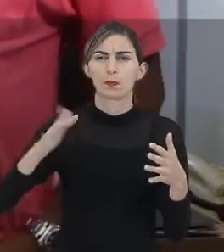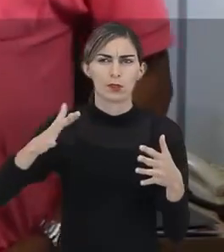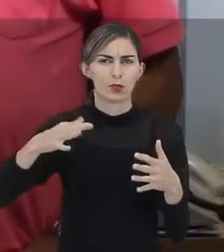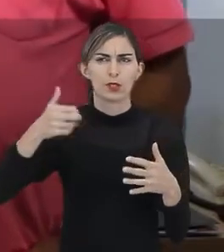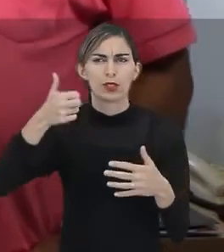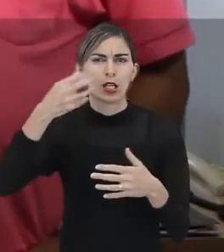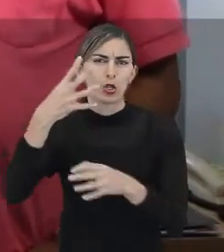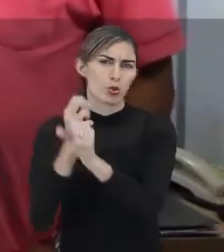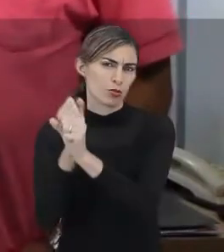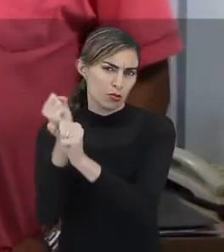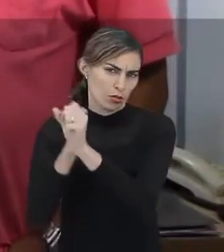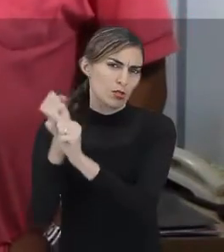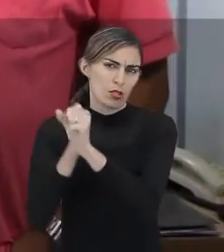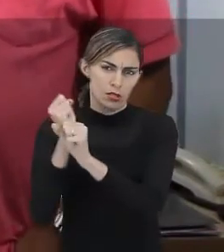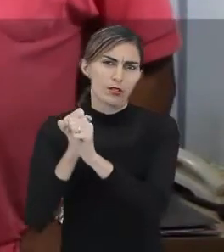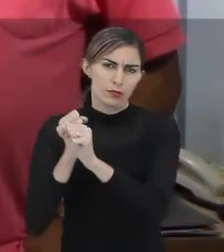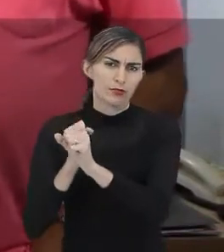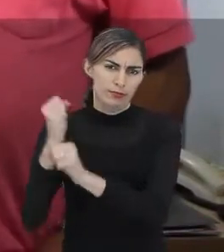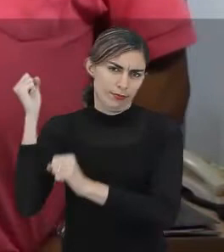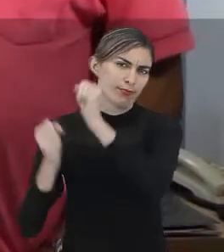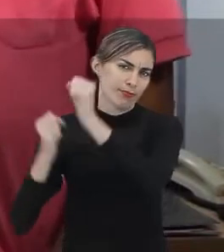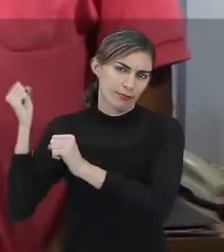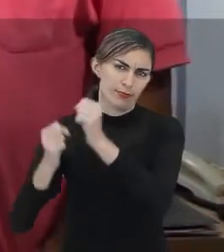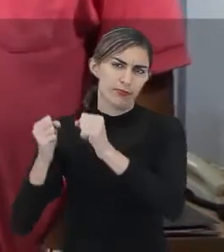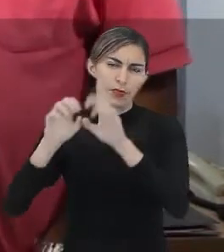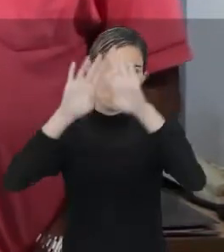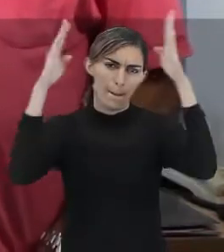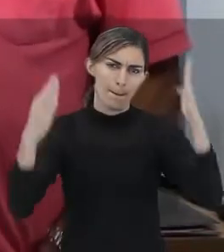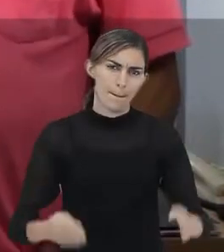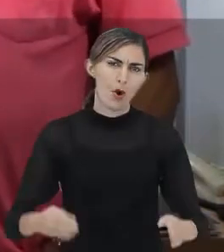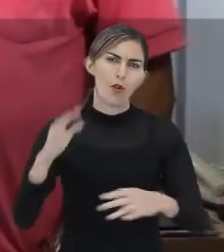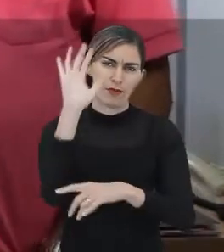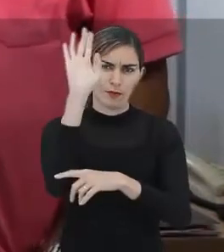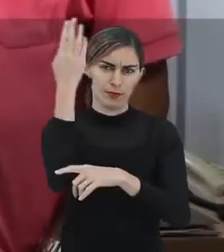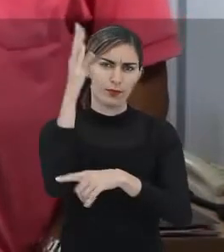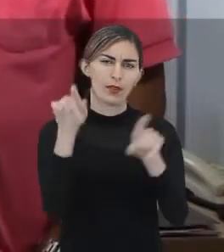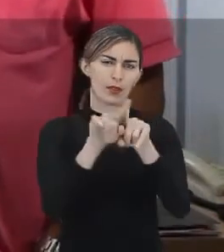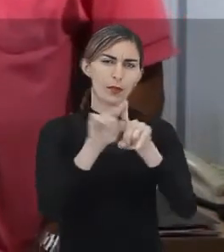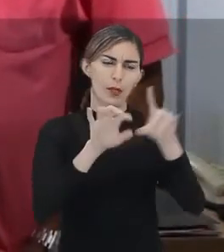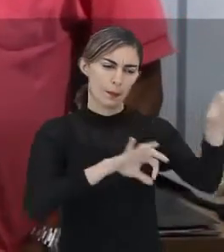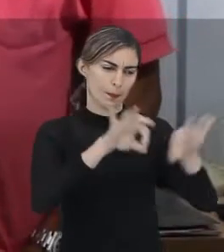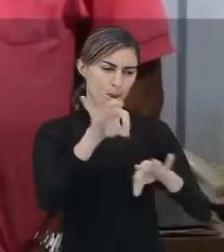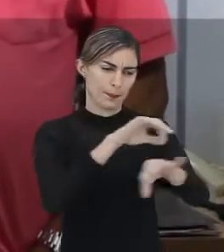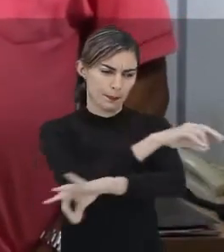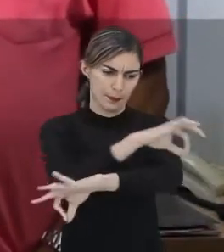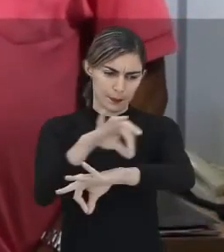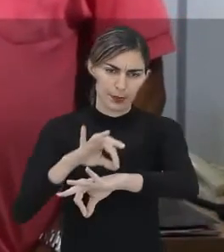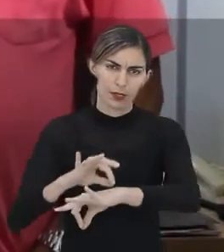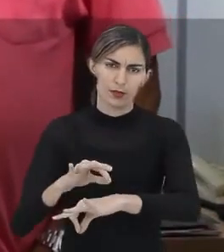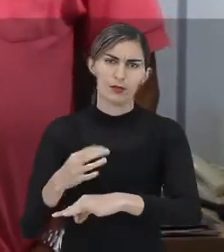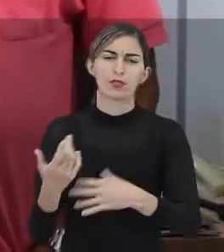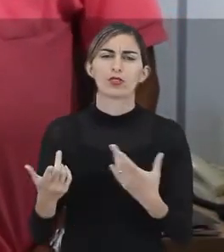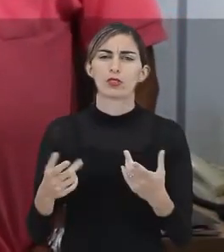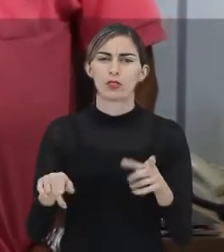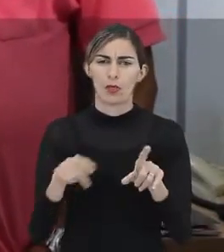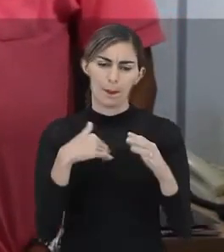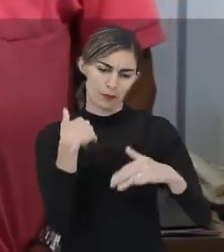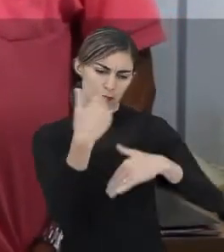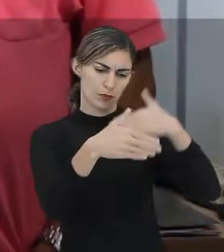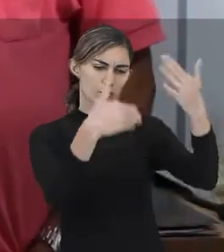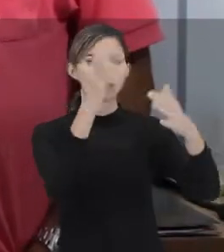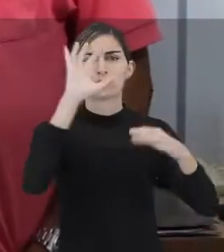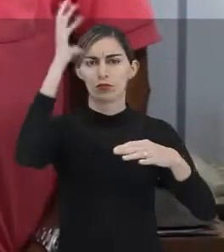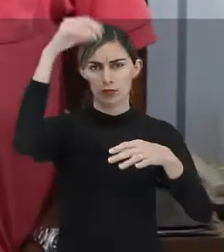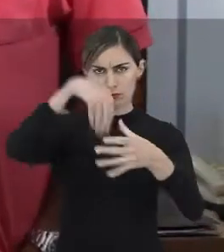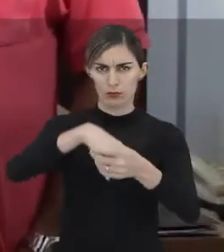média 14 anos no mercado, já como móvel de marcenaria e planejado. E o processo